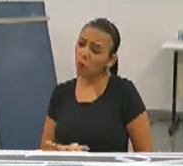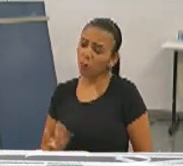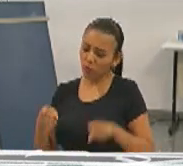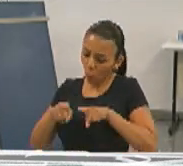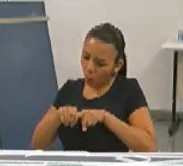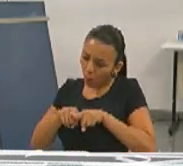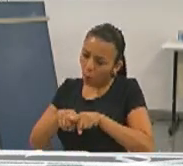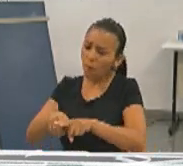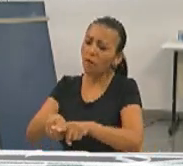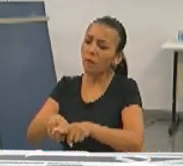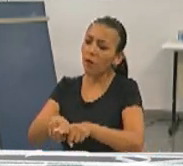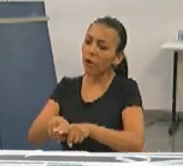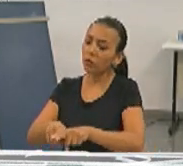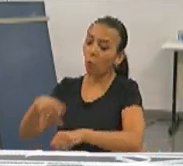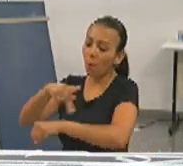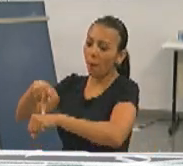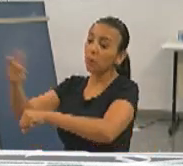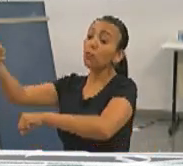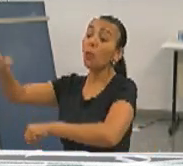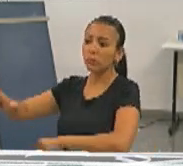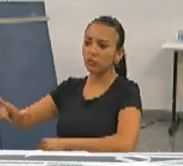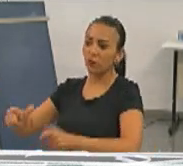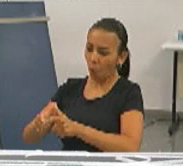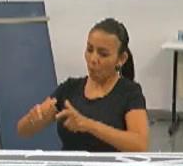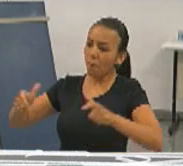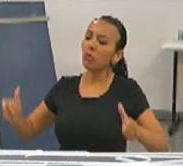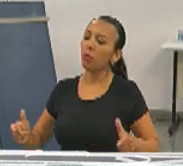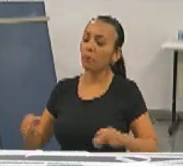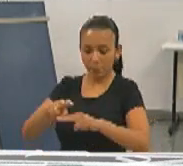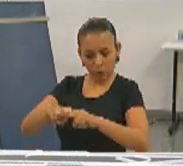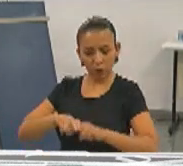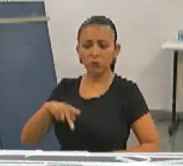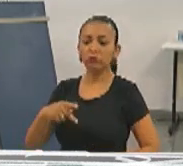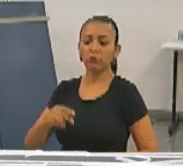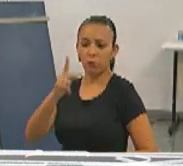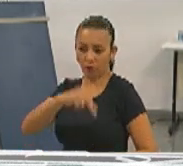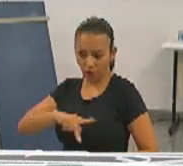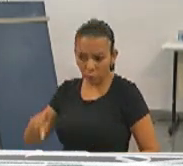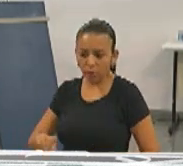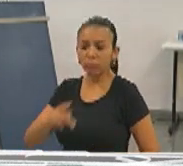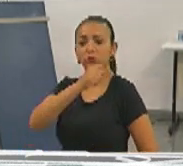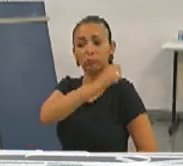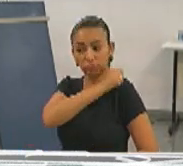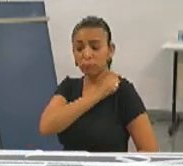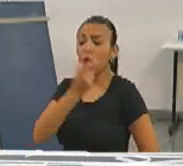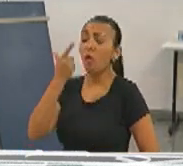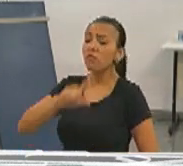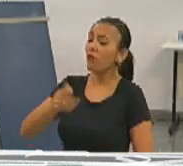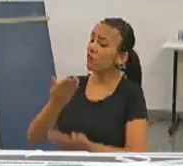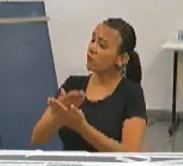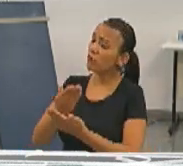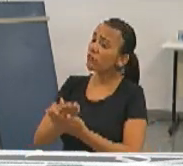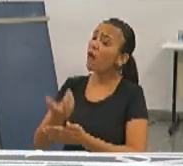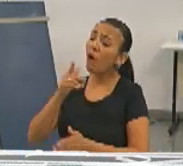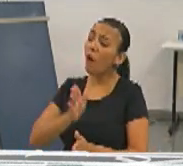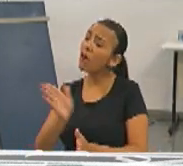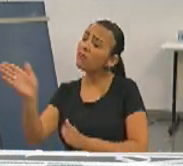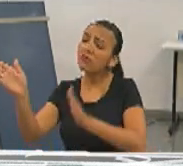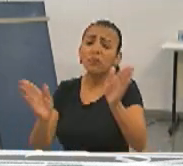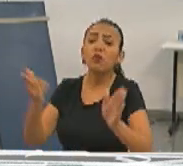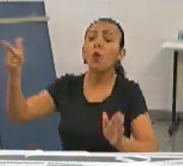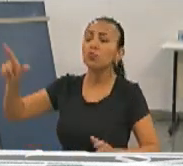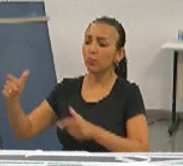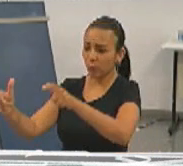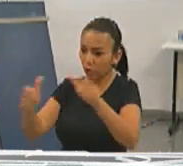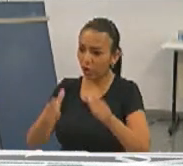instituições internacionais cresceu, de modo que nossos estudantes e professores podem realizar estudos de mobilidade de forma acessível.